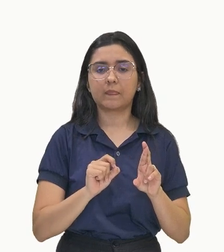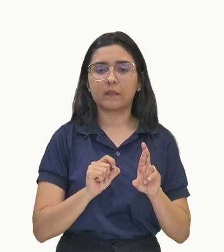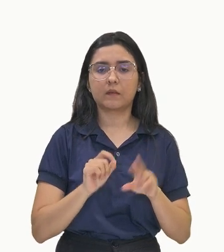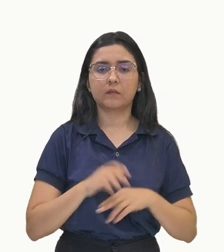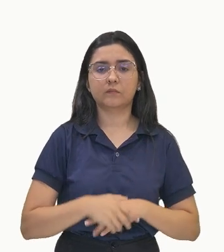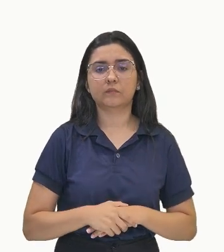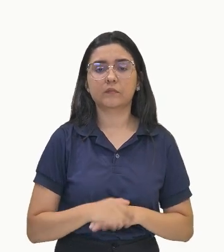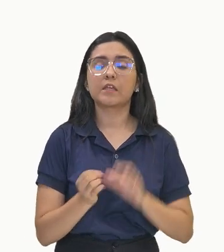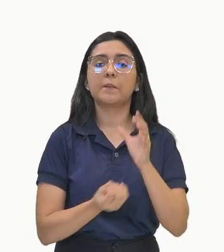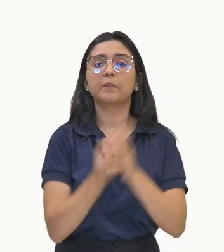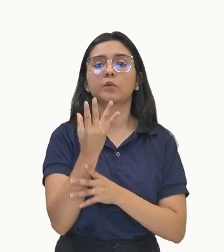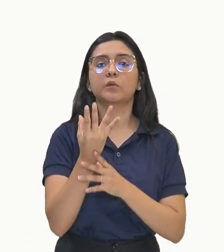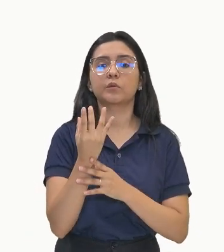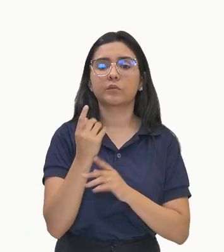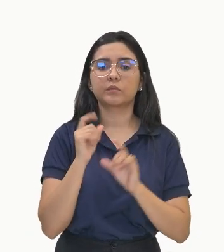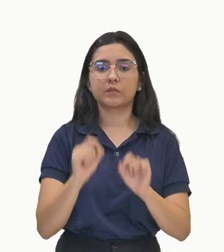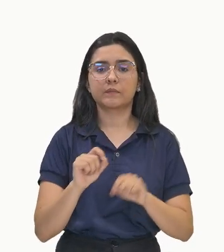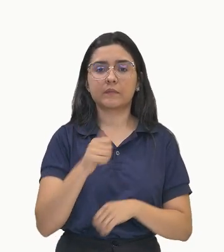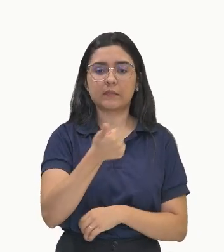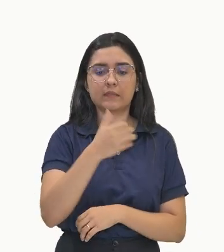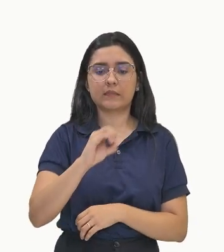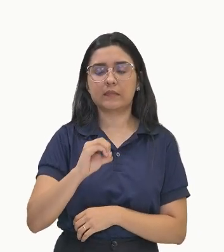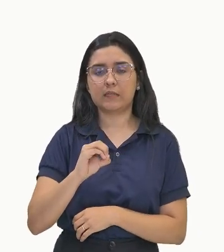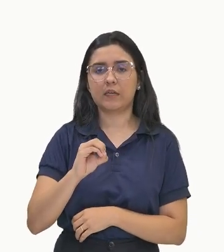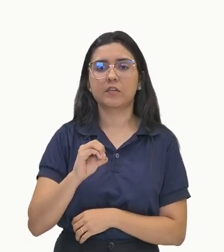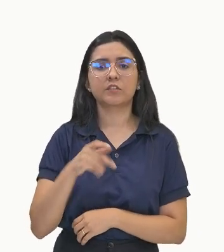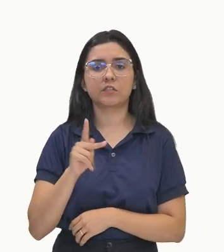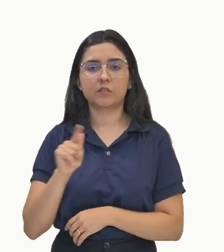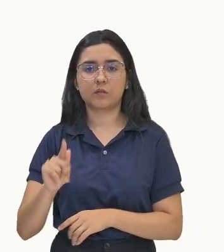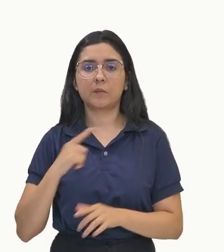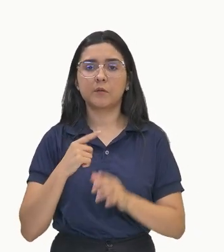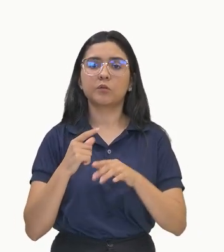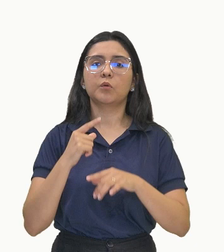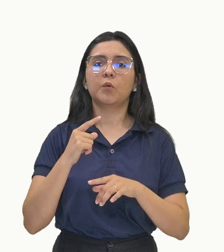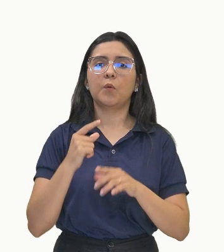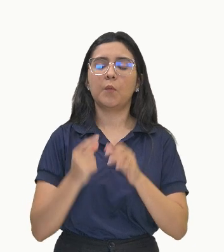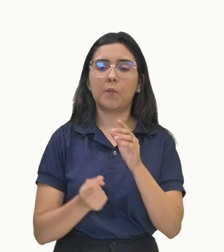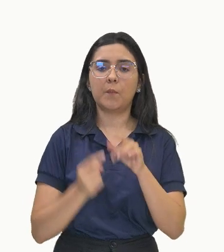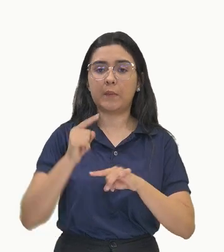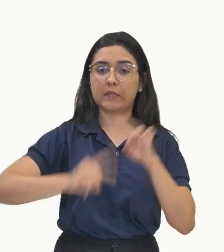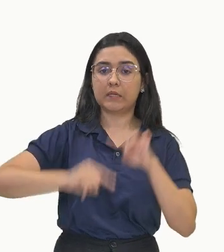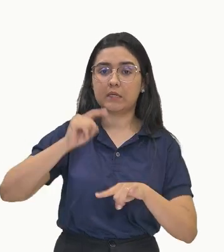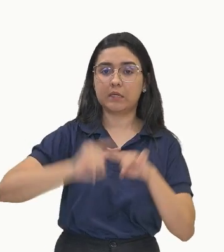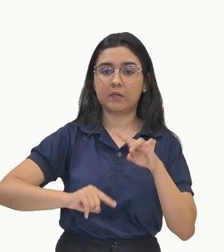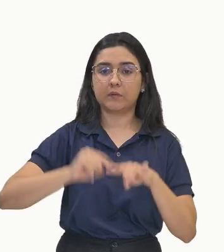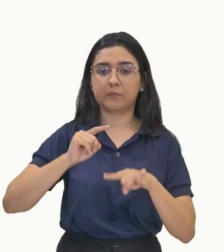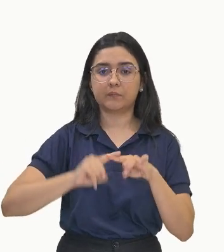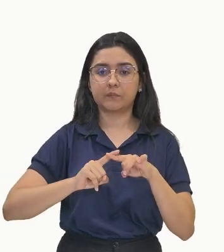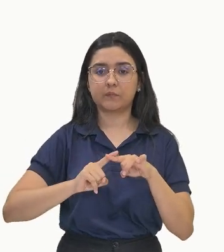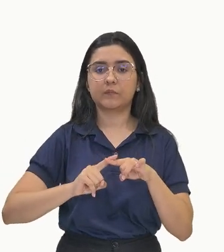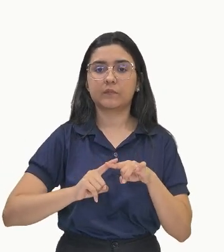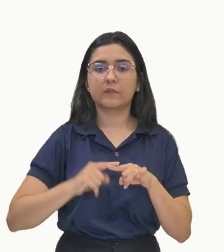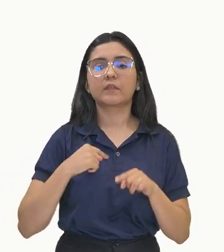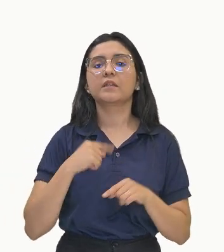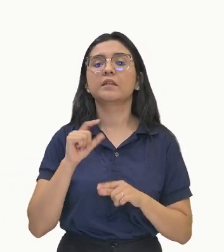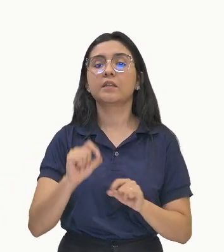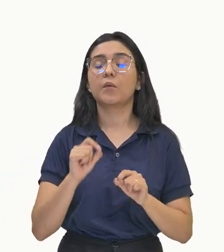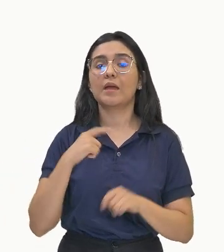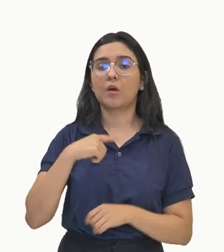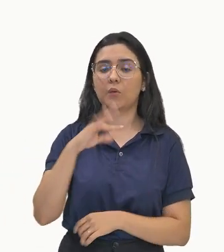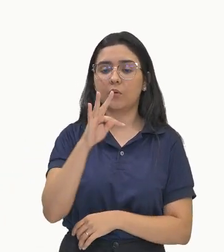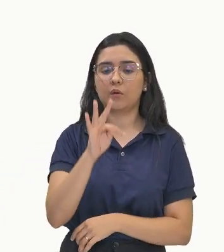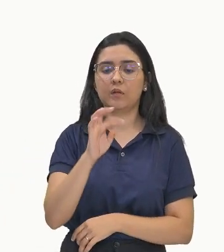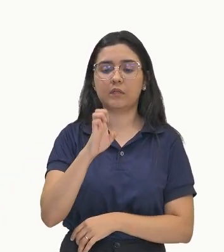iria formar 10 quilos do produto. Então, isso aqui é o teórico.